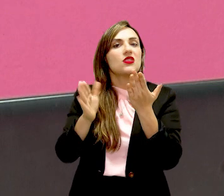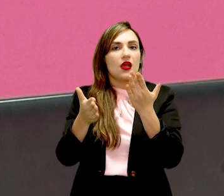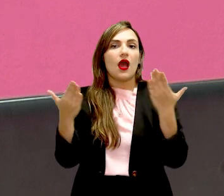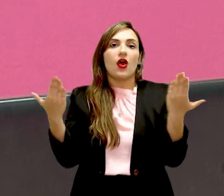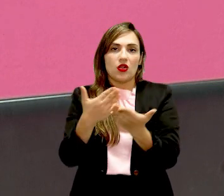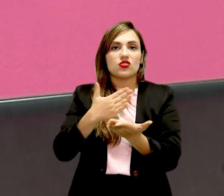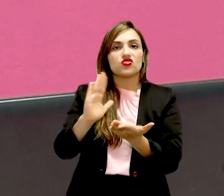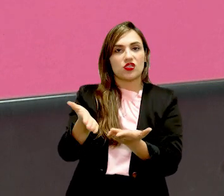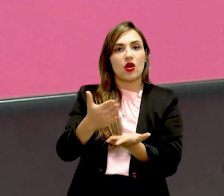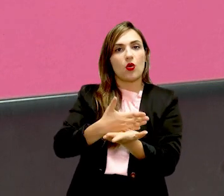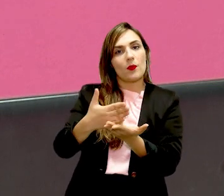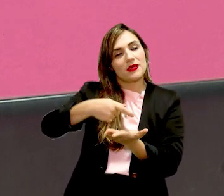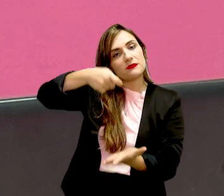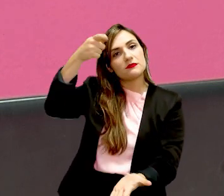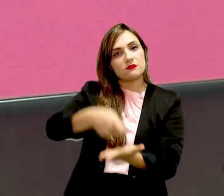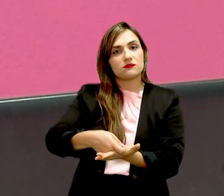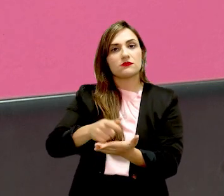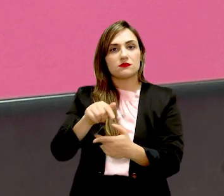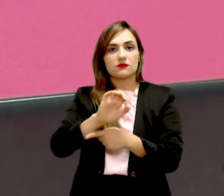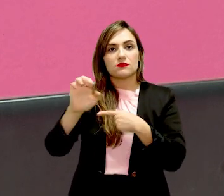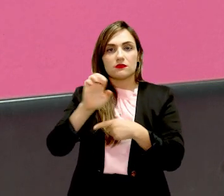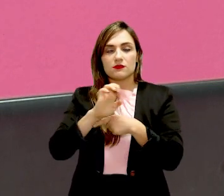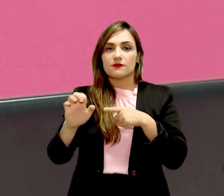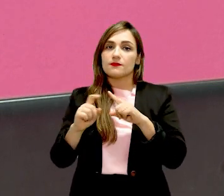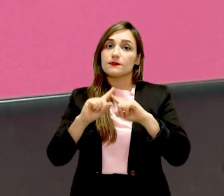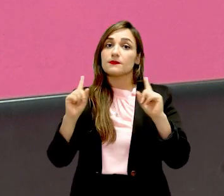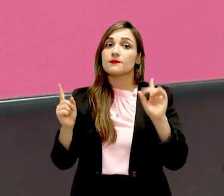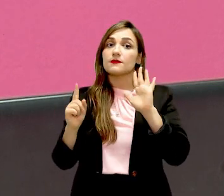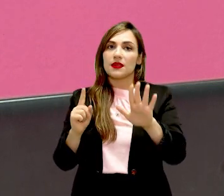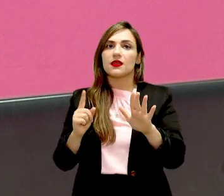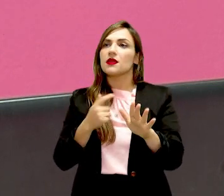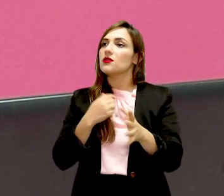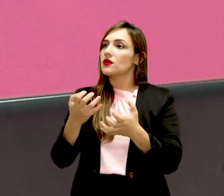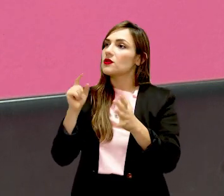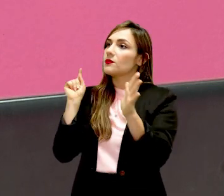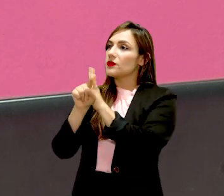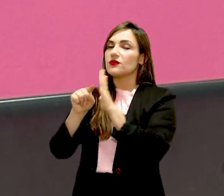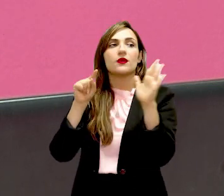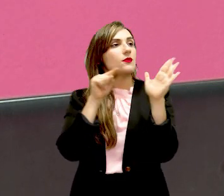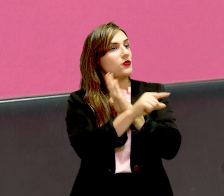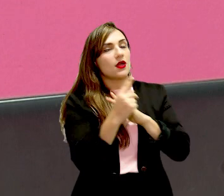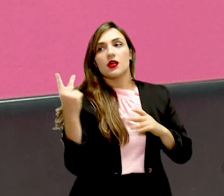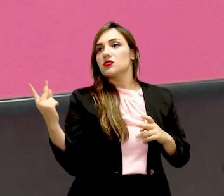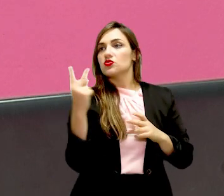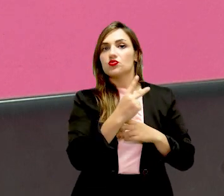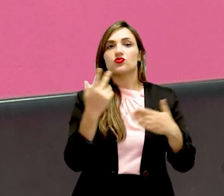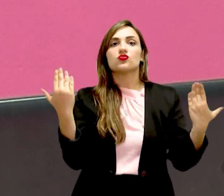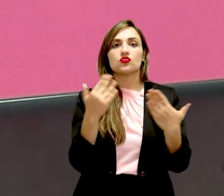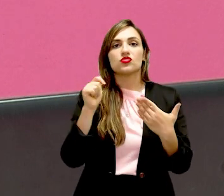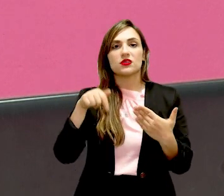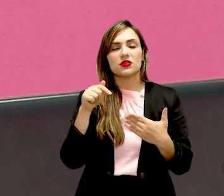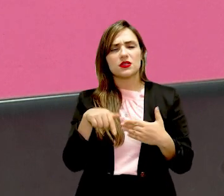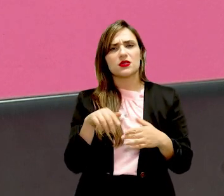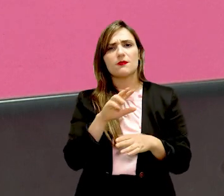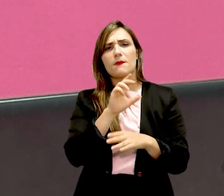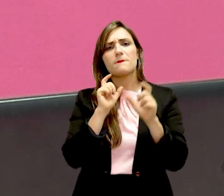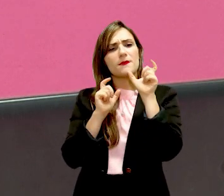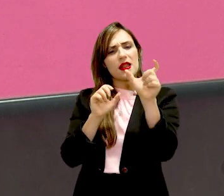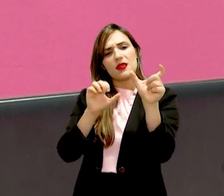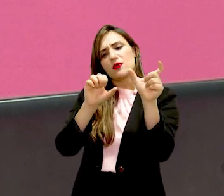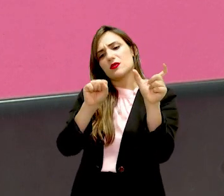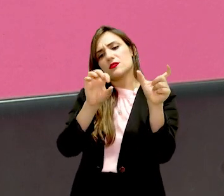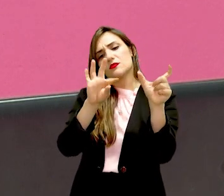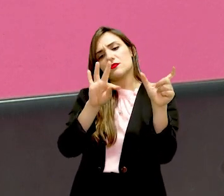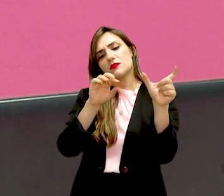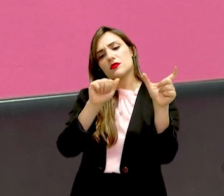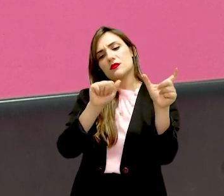portanto, passa a valer em âmbito estadual. Só que com as nossas convidadas eu quero falar a respeito do stalking,